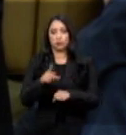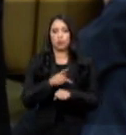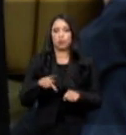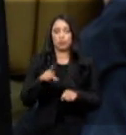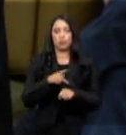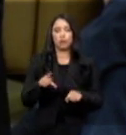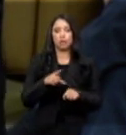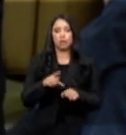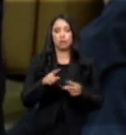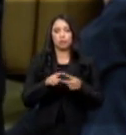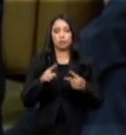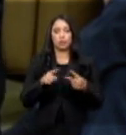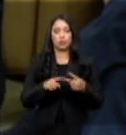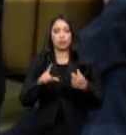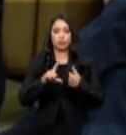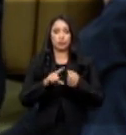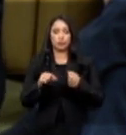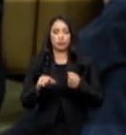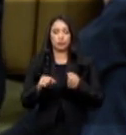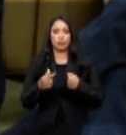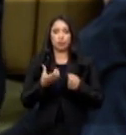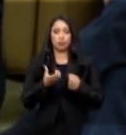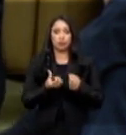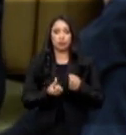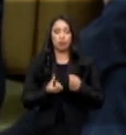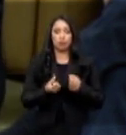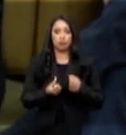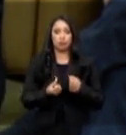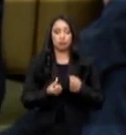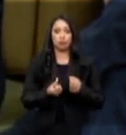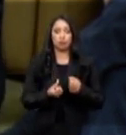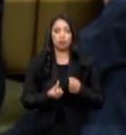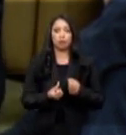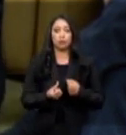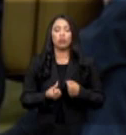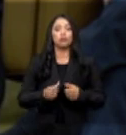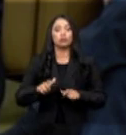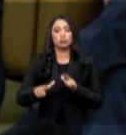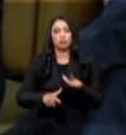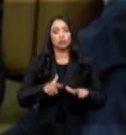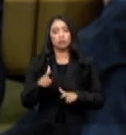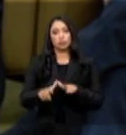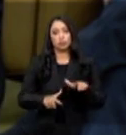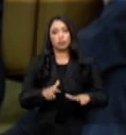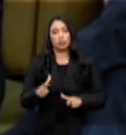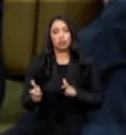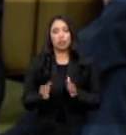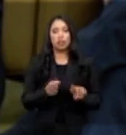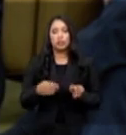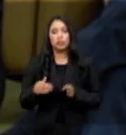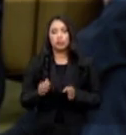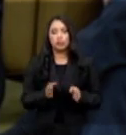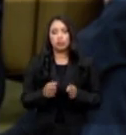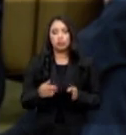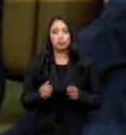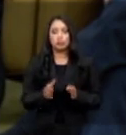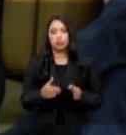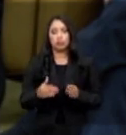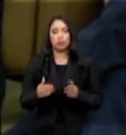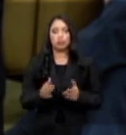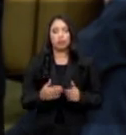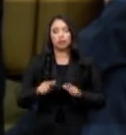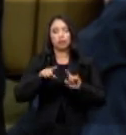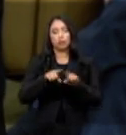questionados. O artigo 6º, que diz respeito ao nível de serviço, onde há a afirmação de flexibilização dos níveis